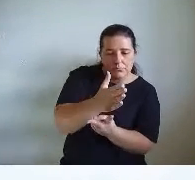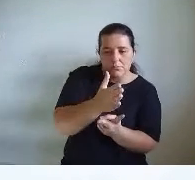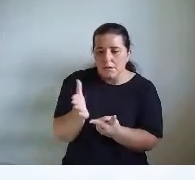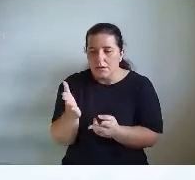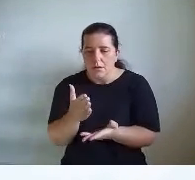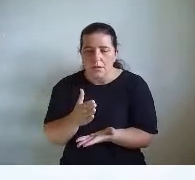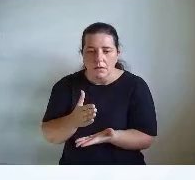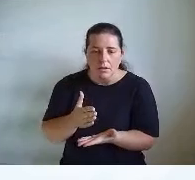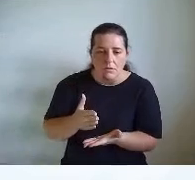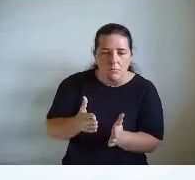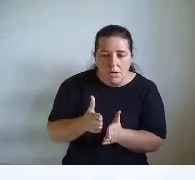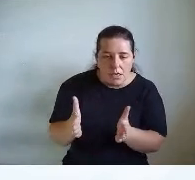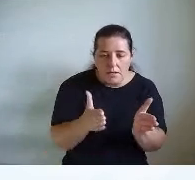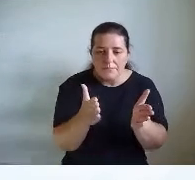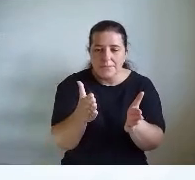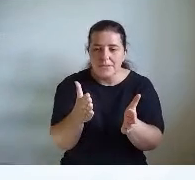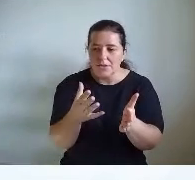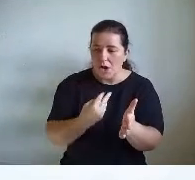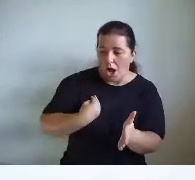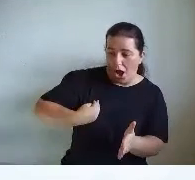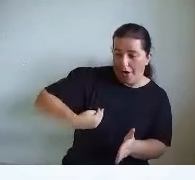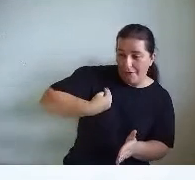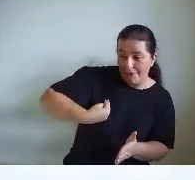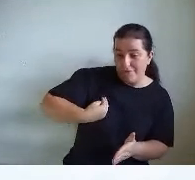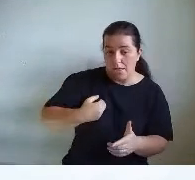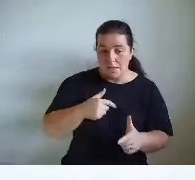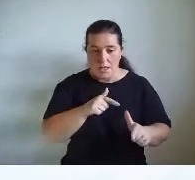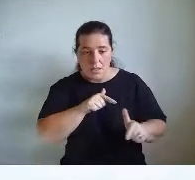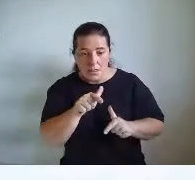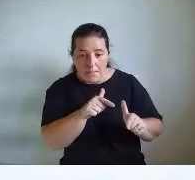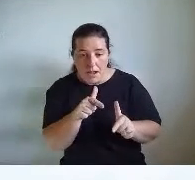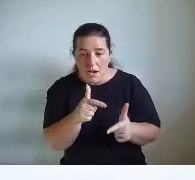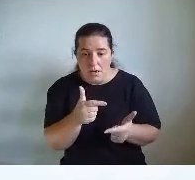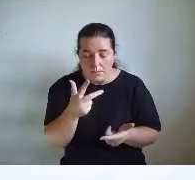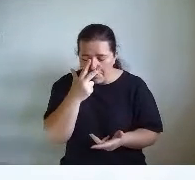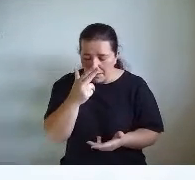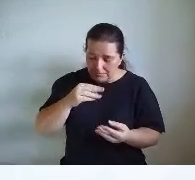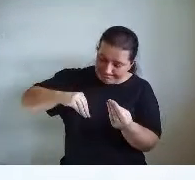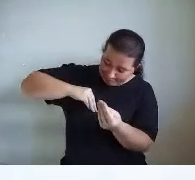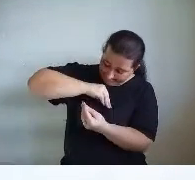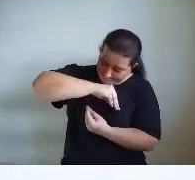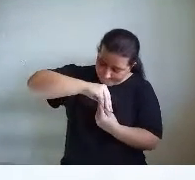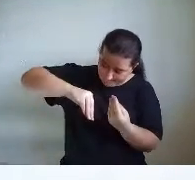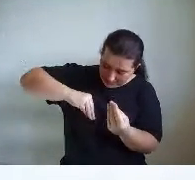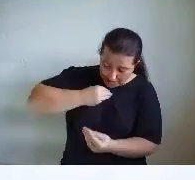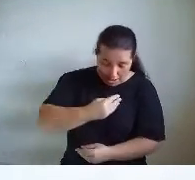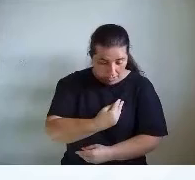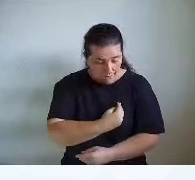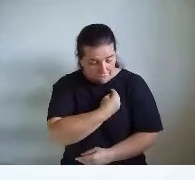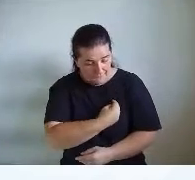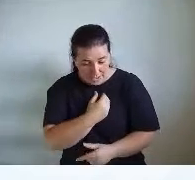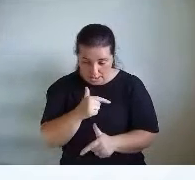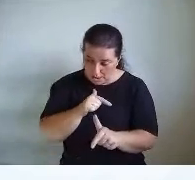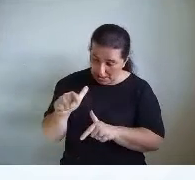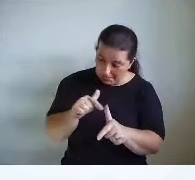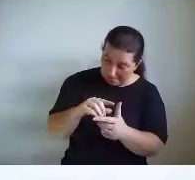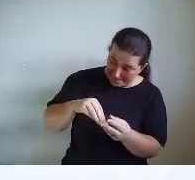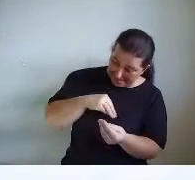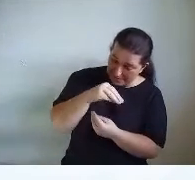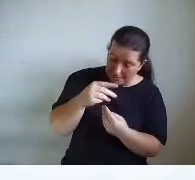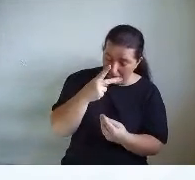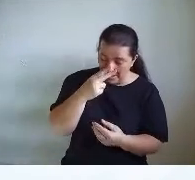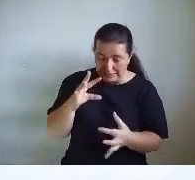e o trabalho, e são duas coisas que se misturam para nós, trabalhadores, né? O trabalho e a vida, elas estão intrinsecamente